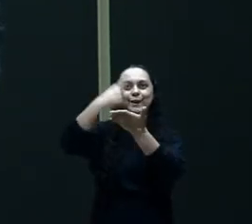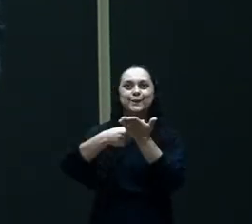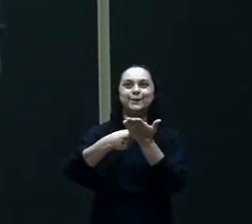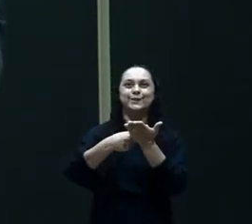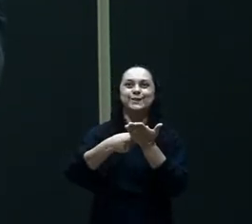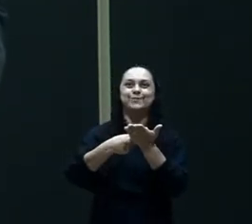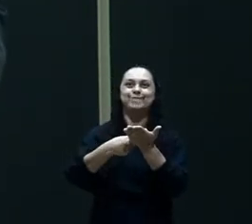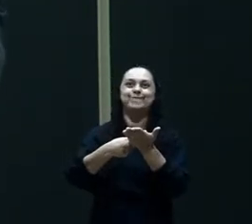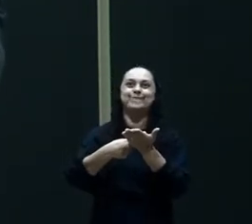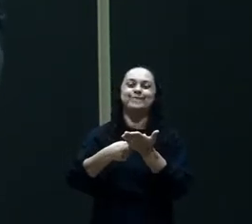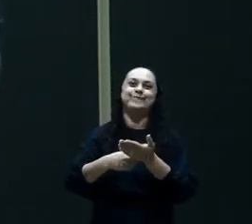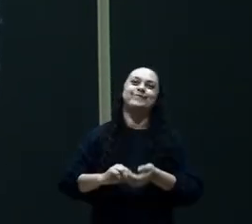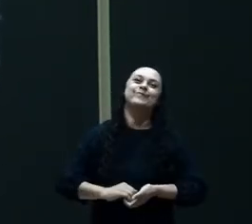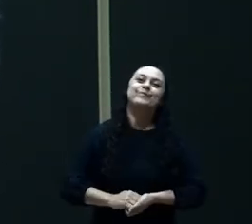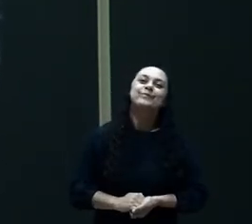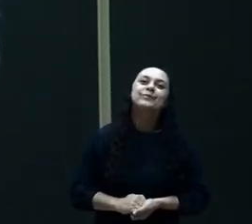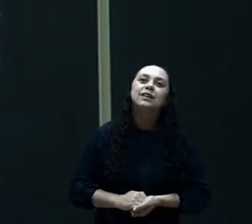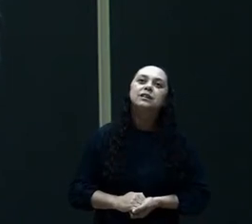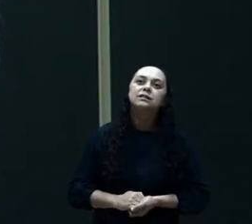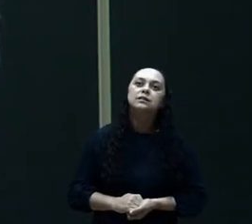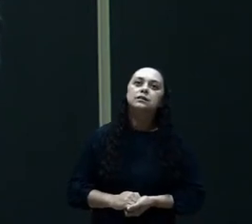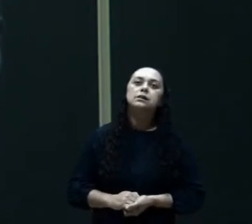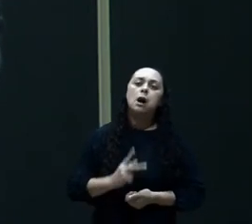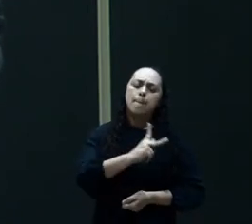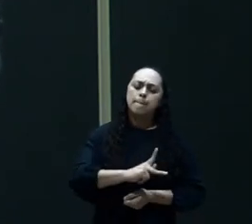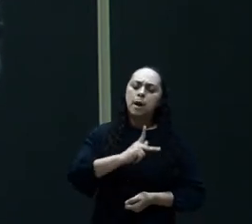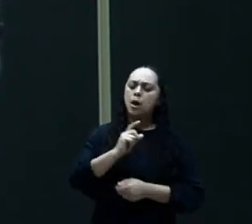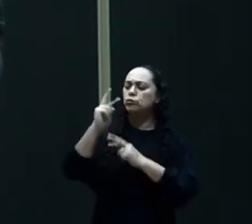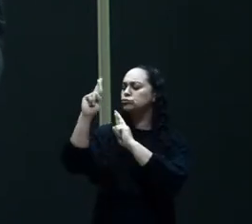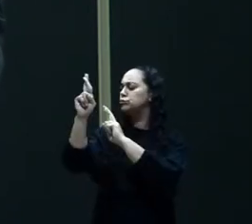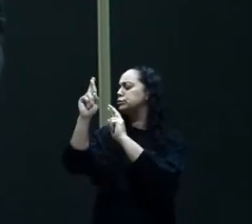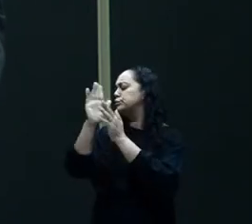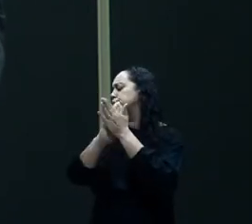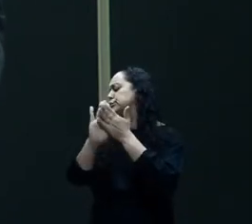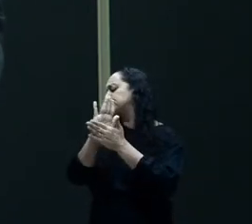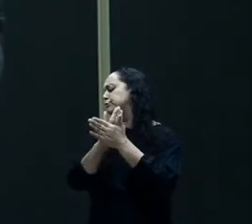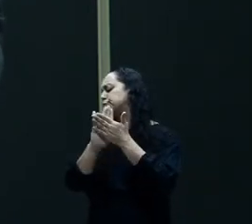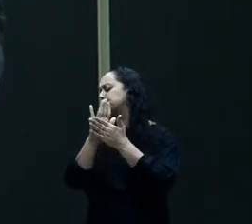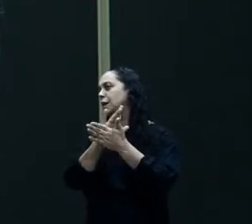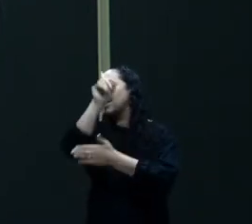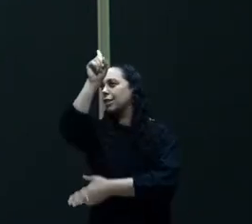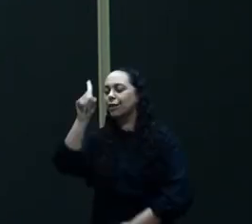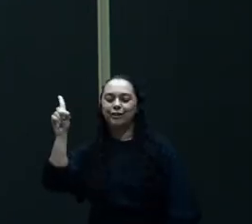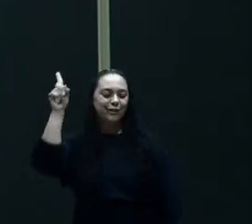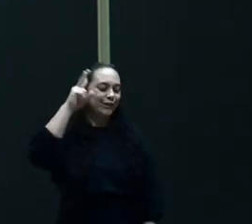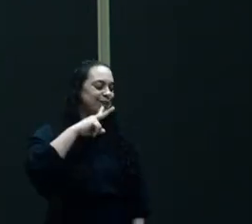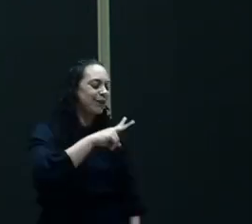cumprir e quando Paulo está sem esperança Deus ent